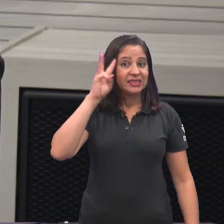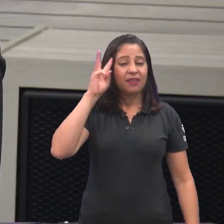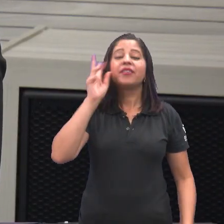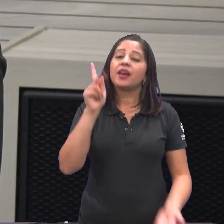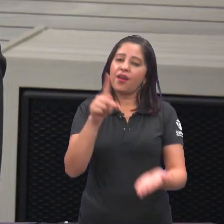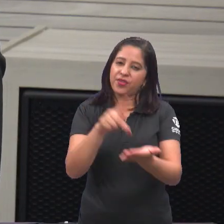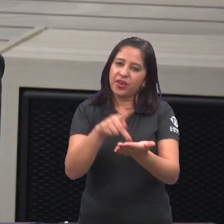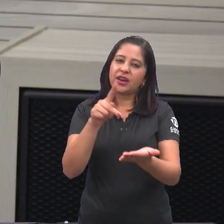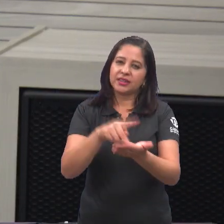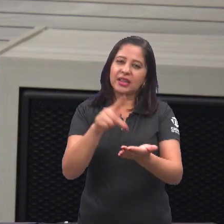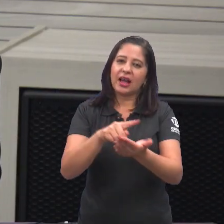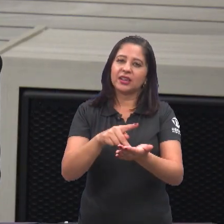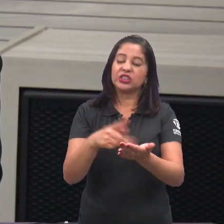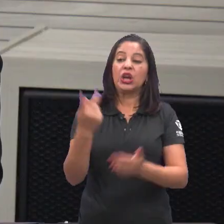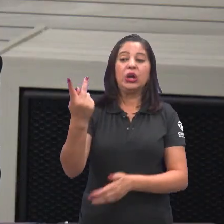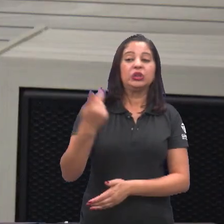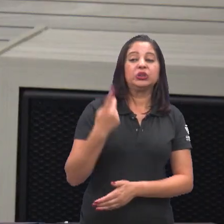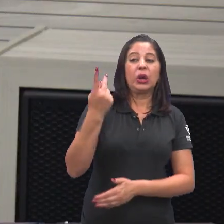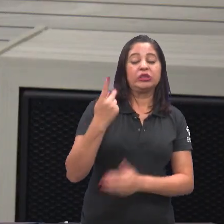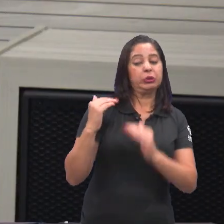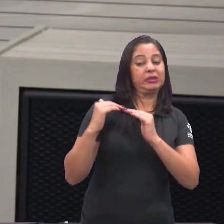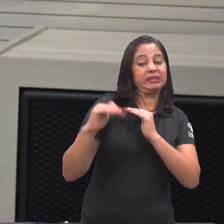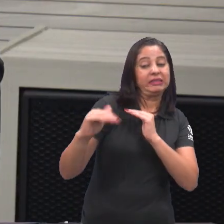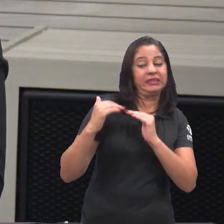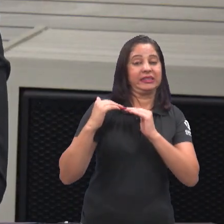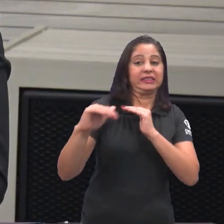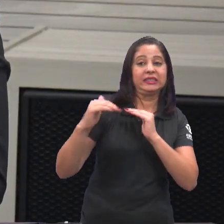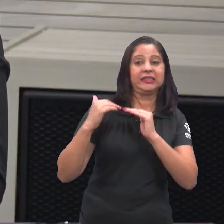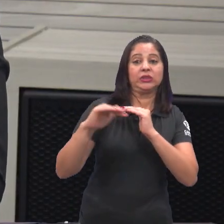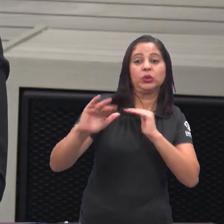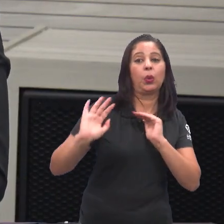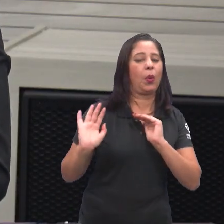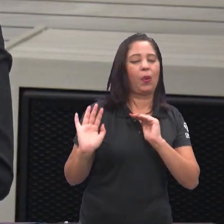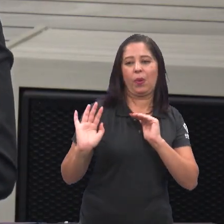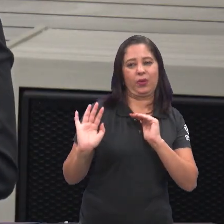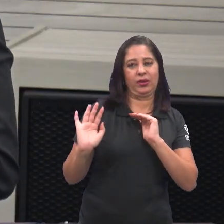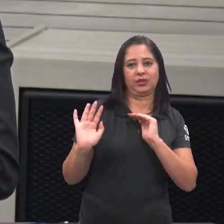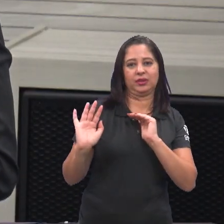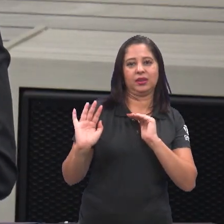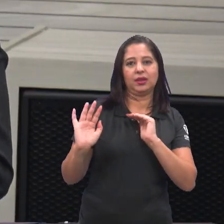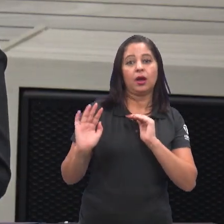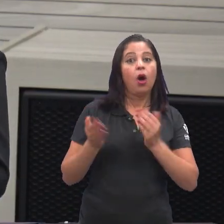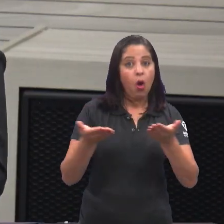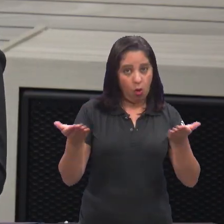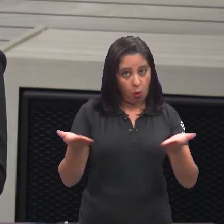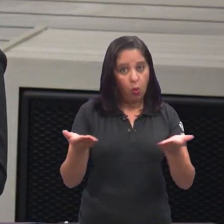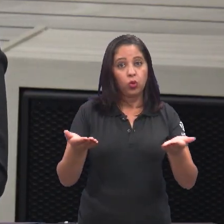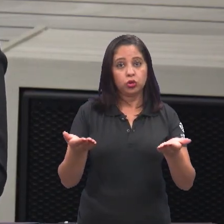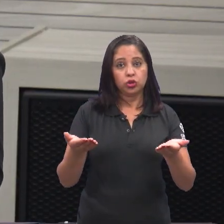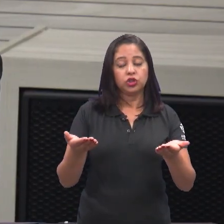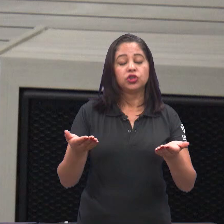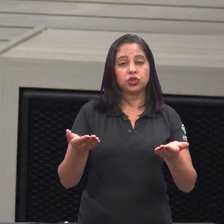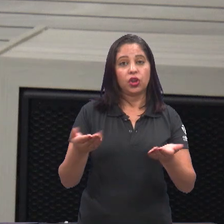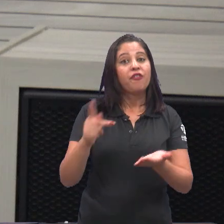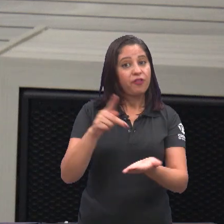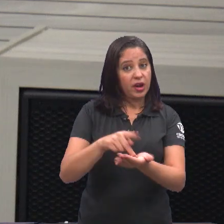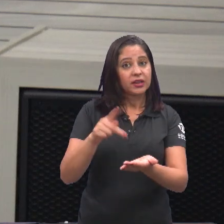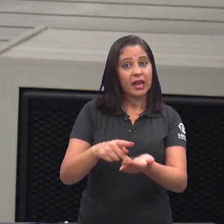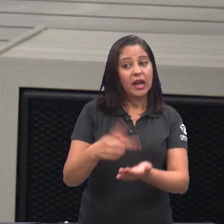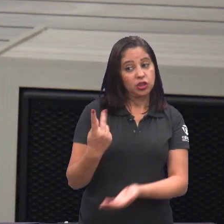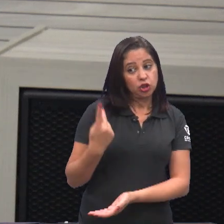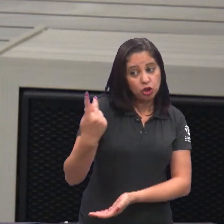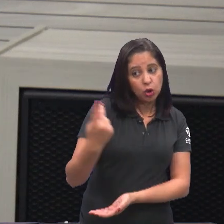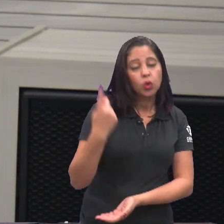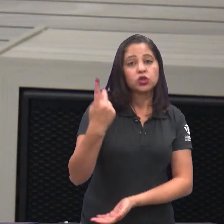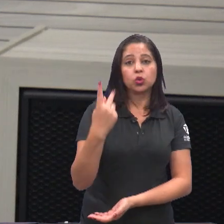a gente se confundiu no entendimento, né, da fala. Hoje, de fato, a gente teve quase 2 horas realmente